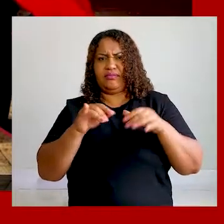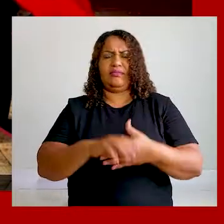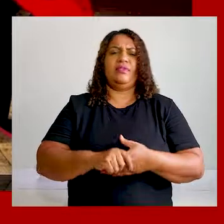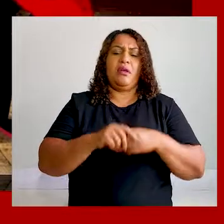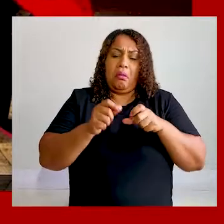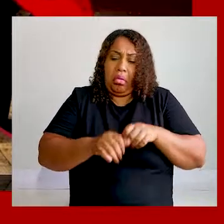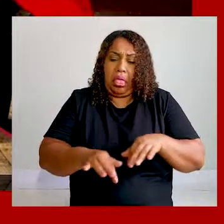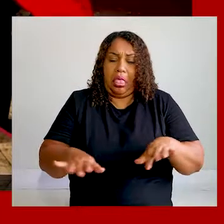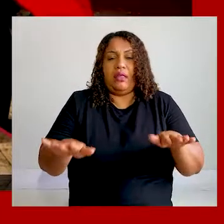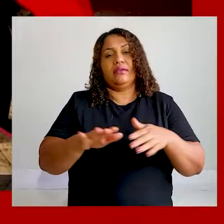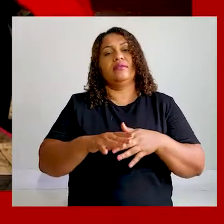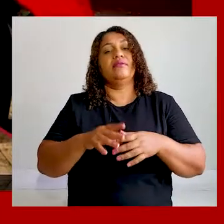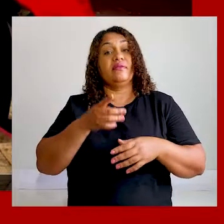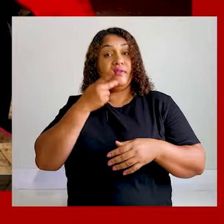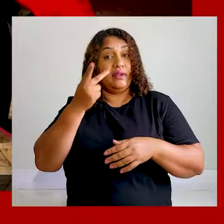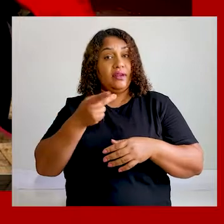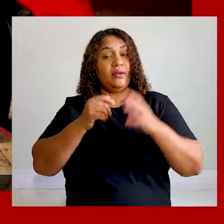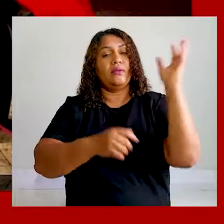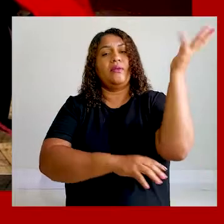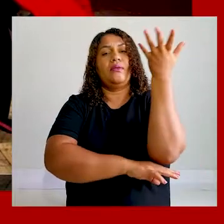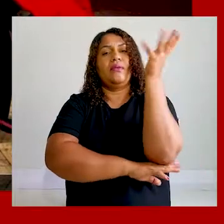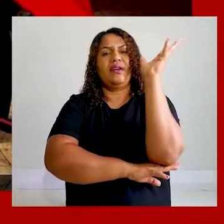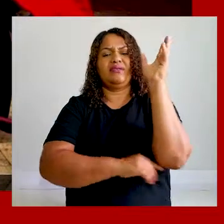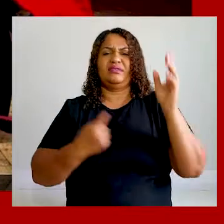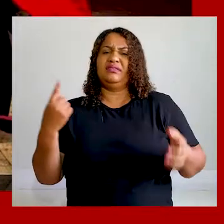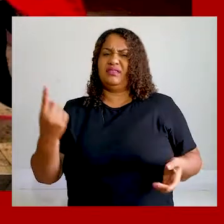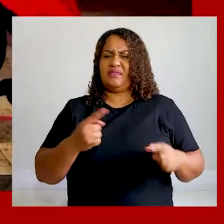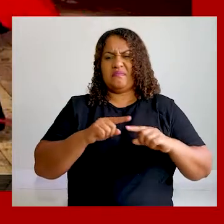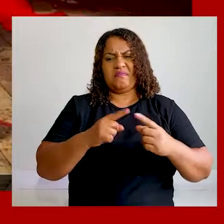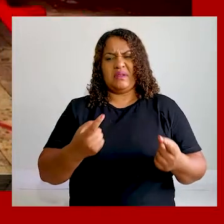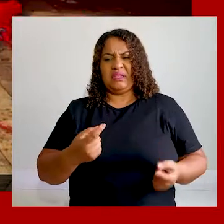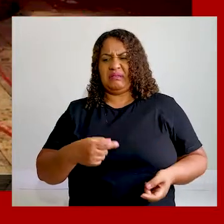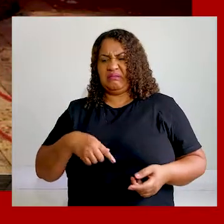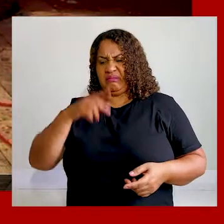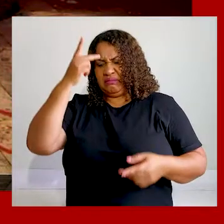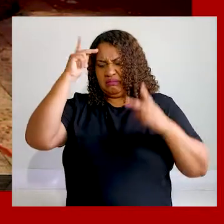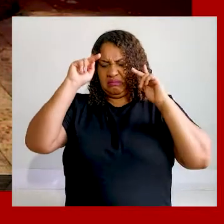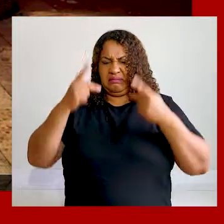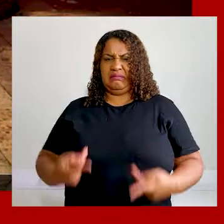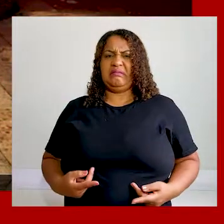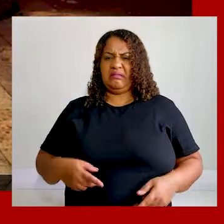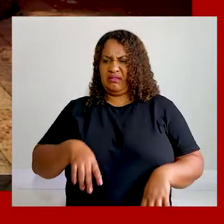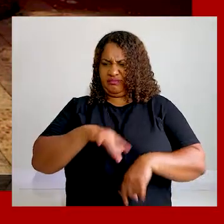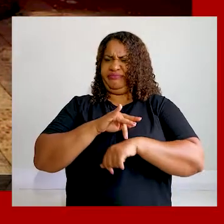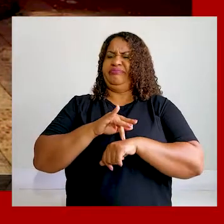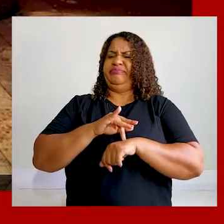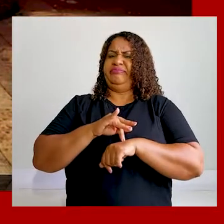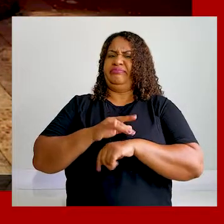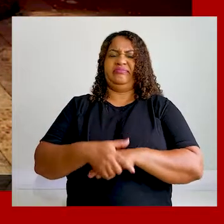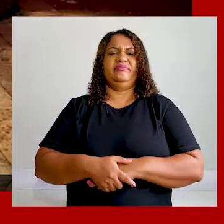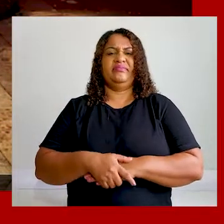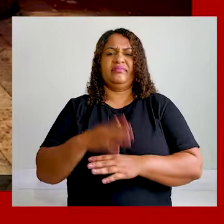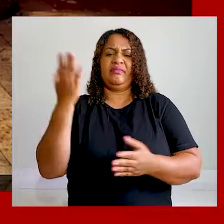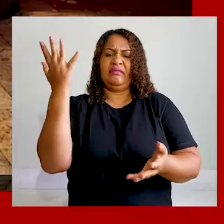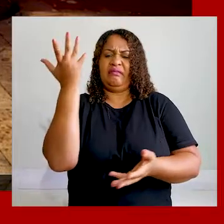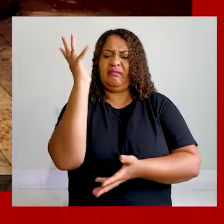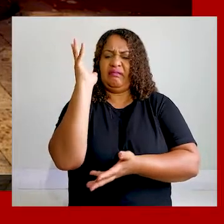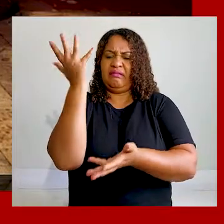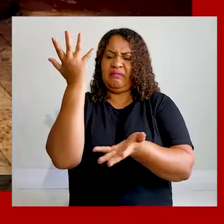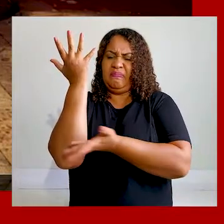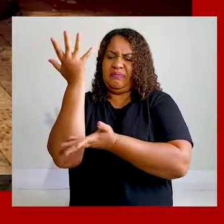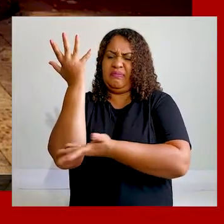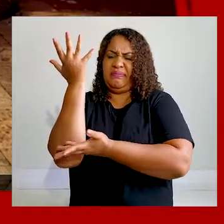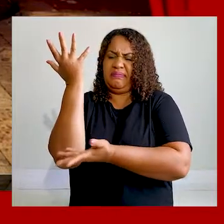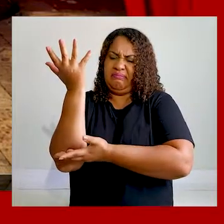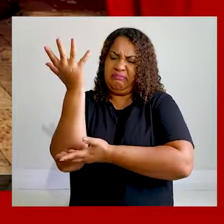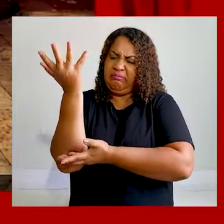grande árvore solitária. mas os homens, que espécie, arre, desmatam,